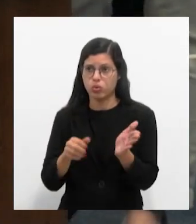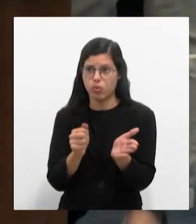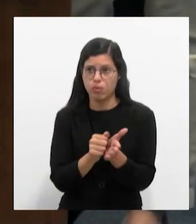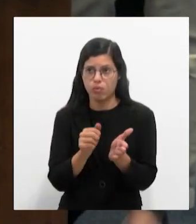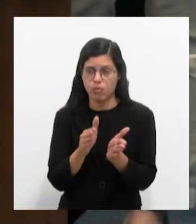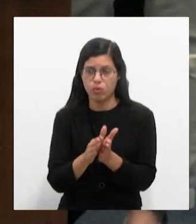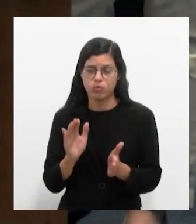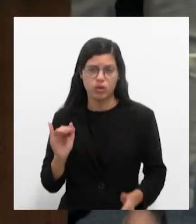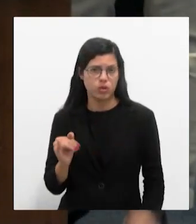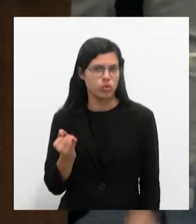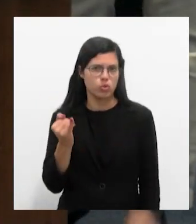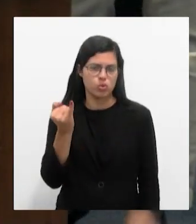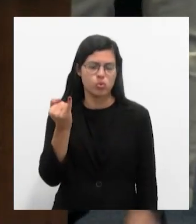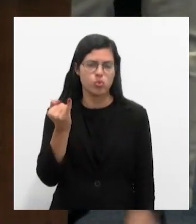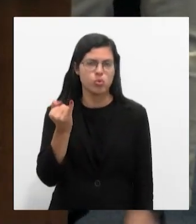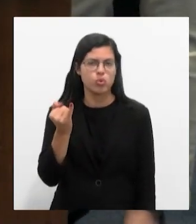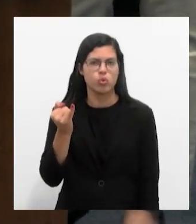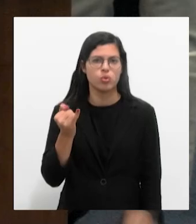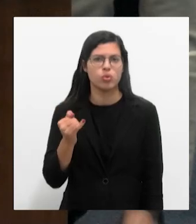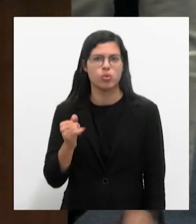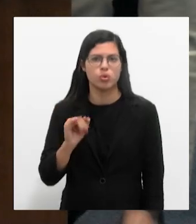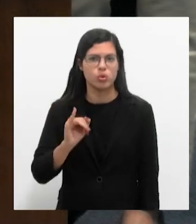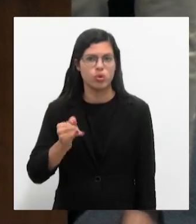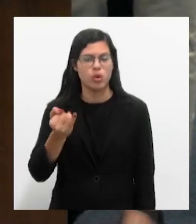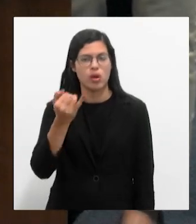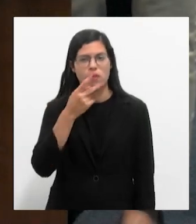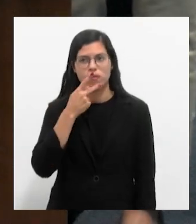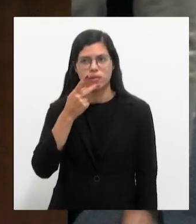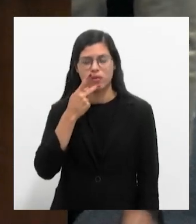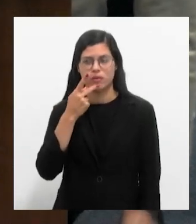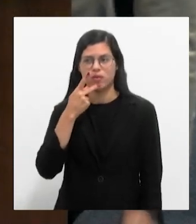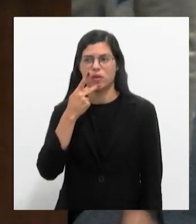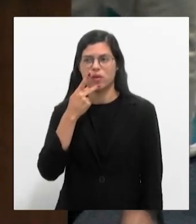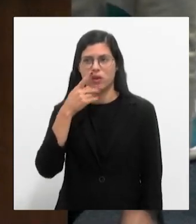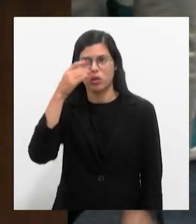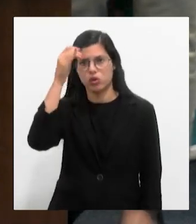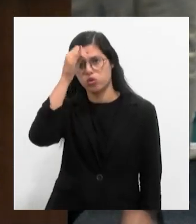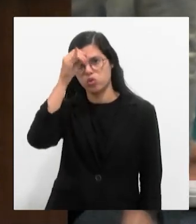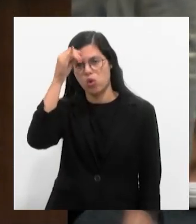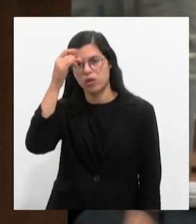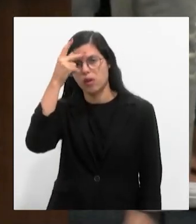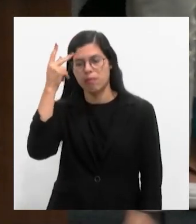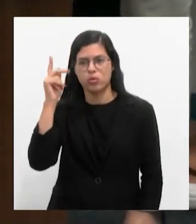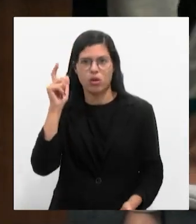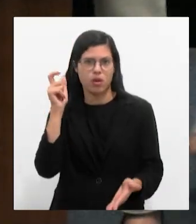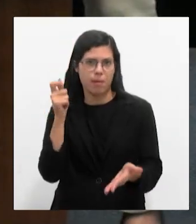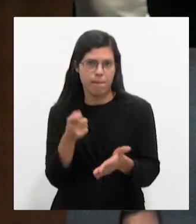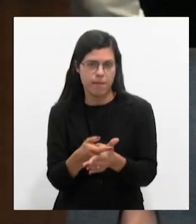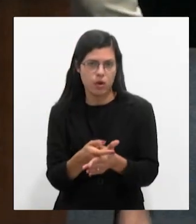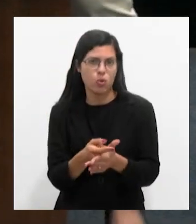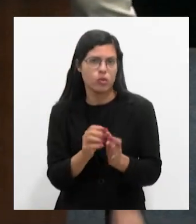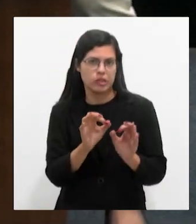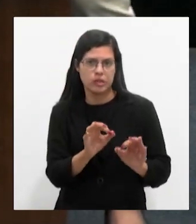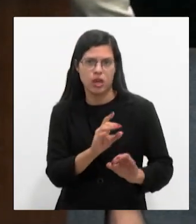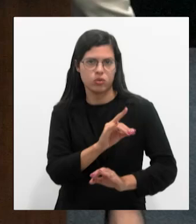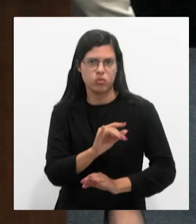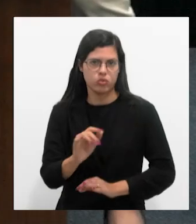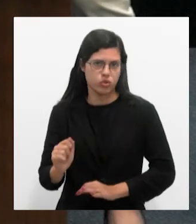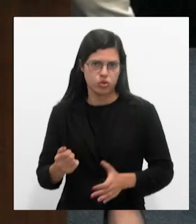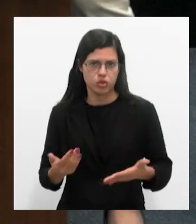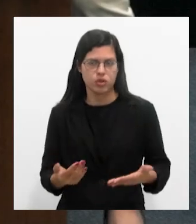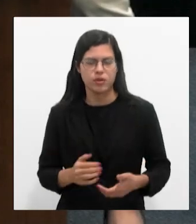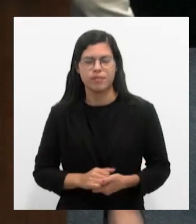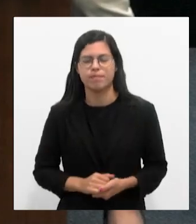juros, é falar que é otário o contribuinte que pagou em dia os seus